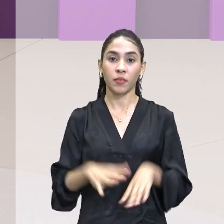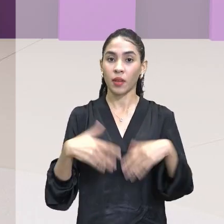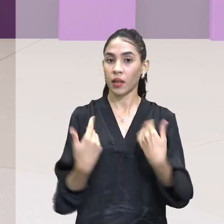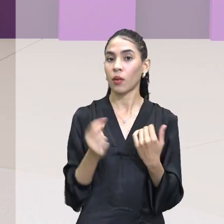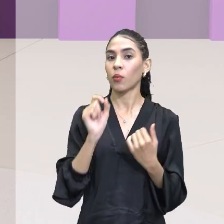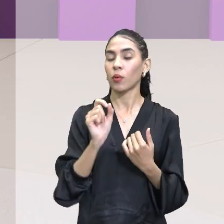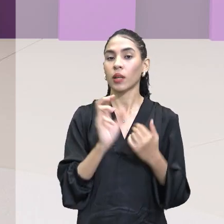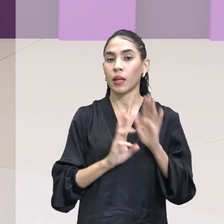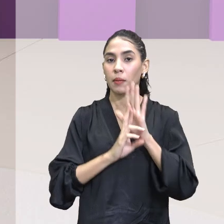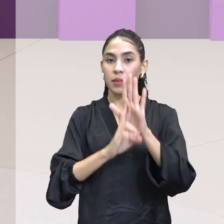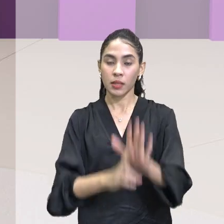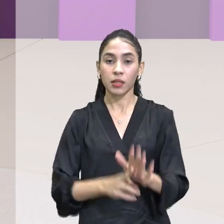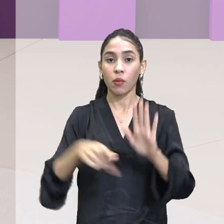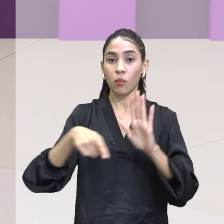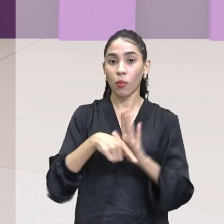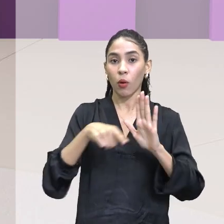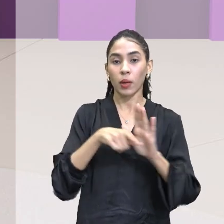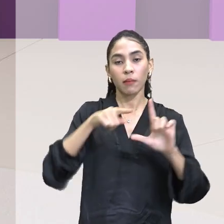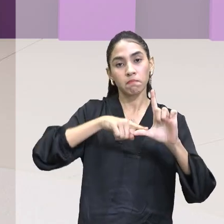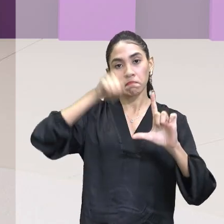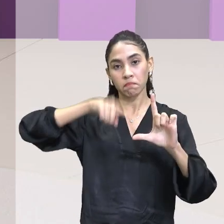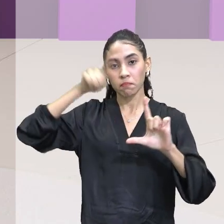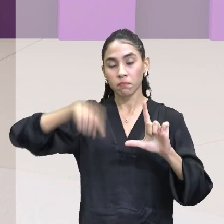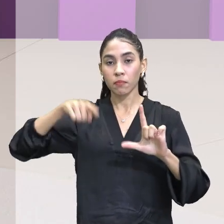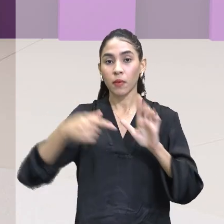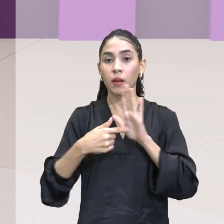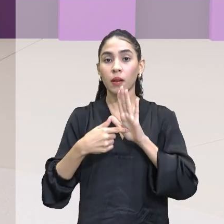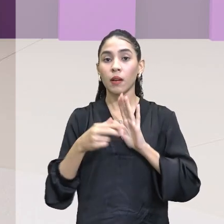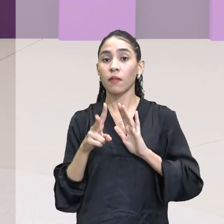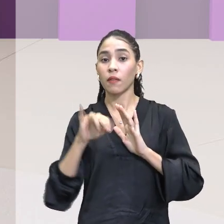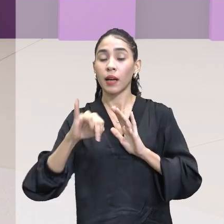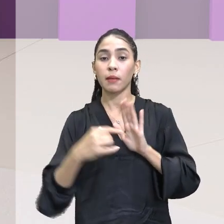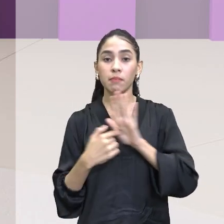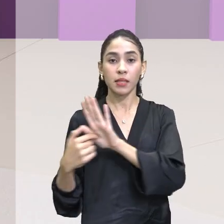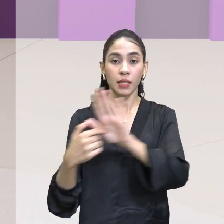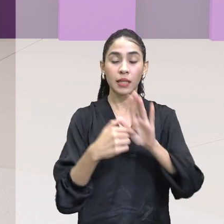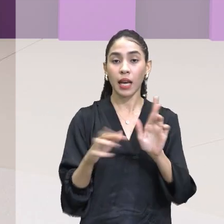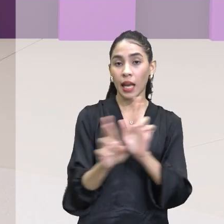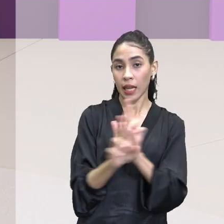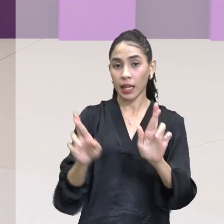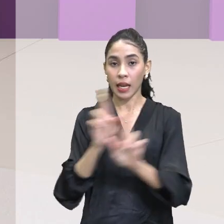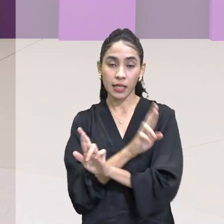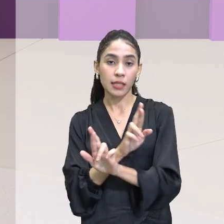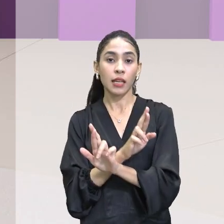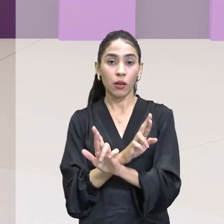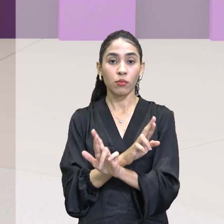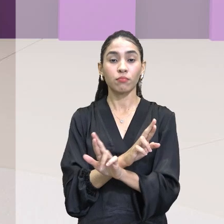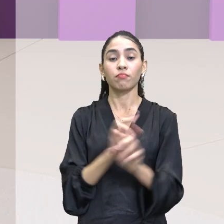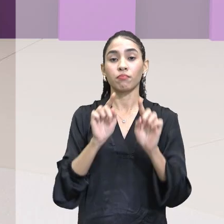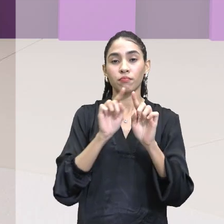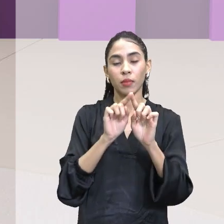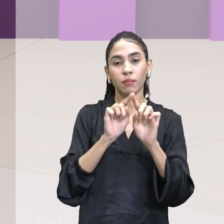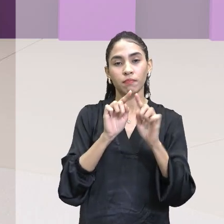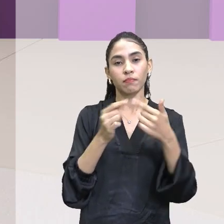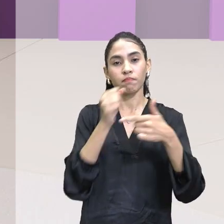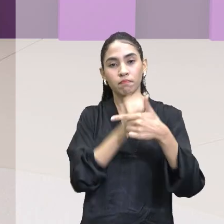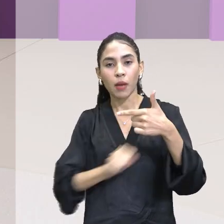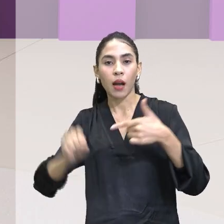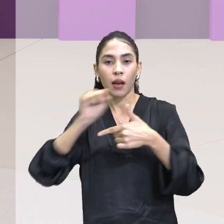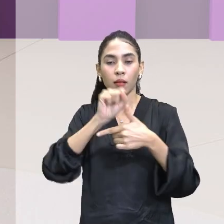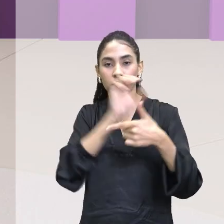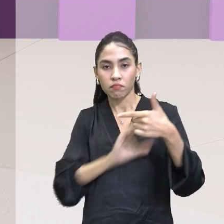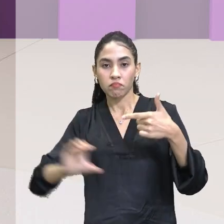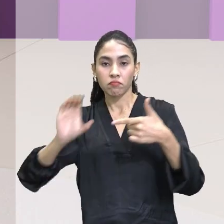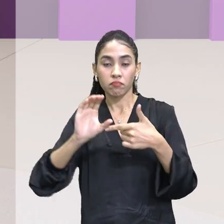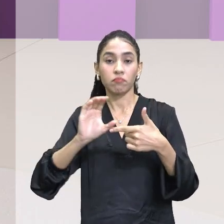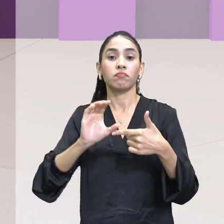uma representação gráfica que vai mostrar as relações entre os ângulos e as funções trigonométricas seno e cosseno, como nós vimos ali